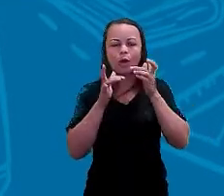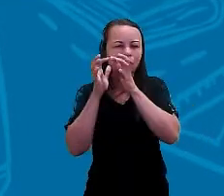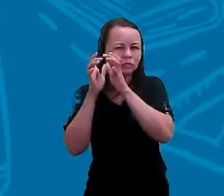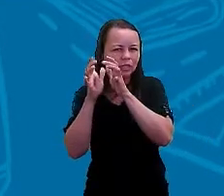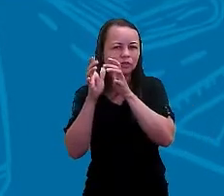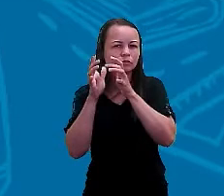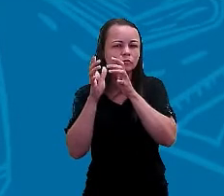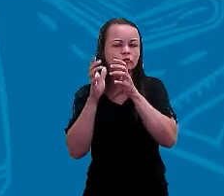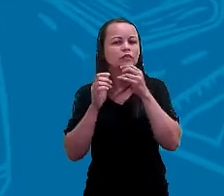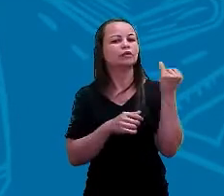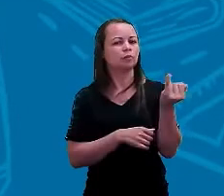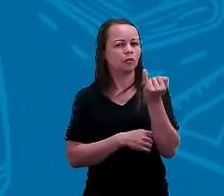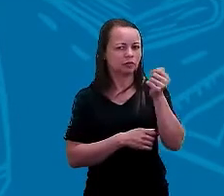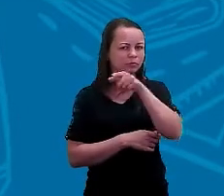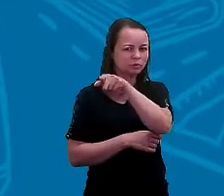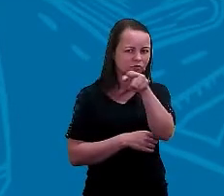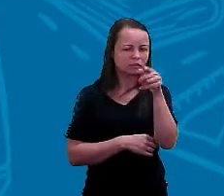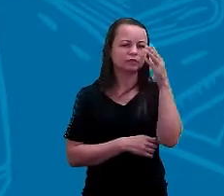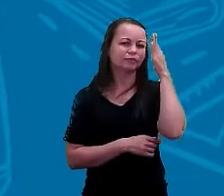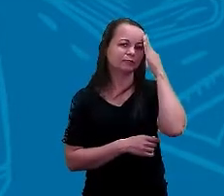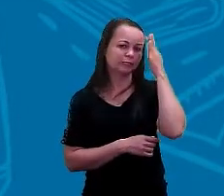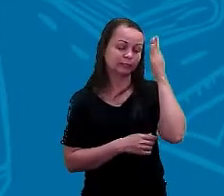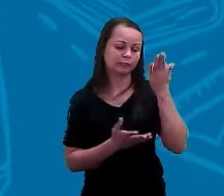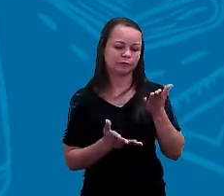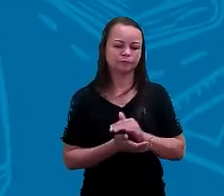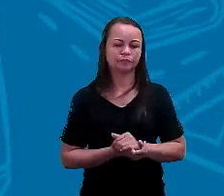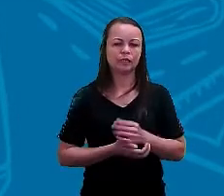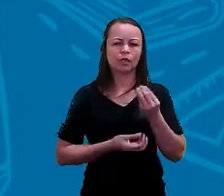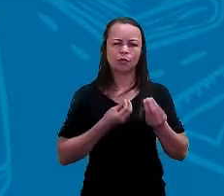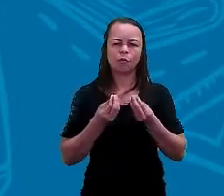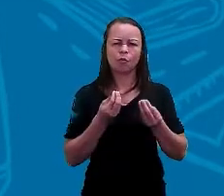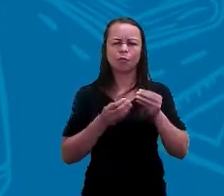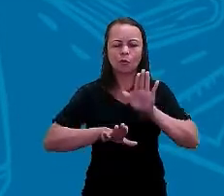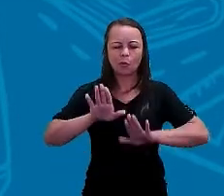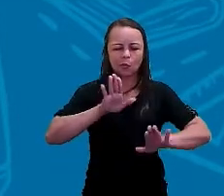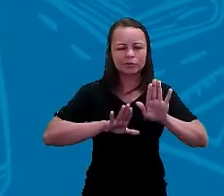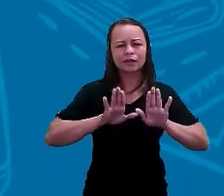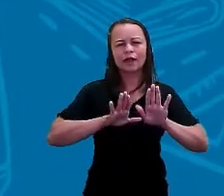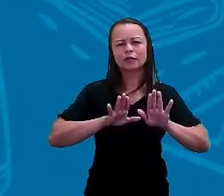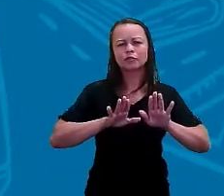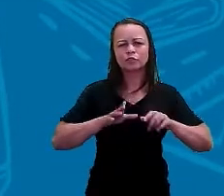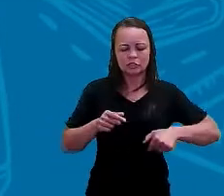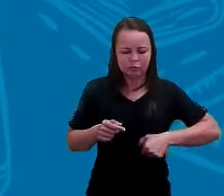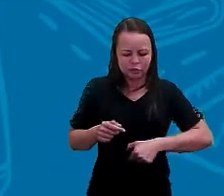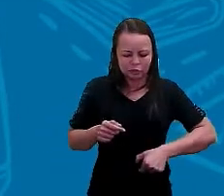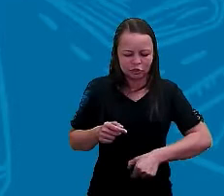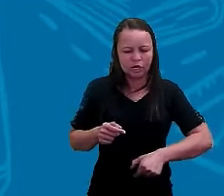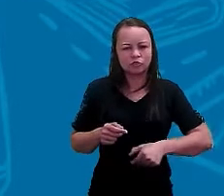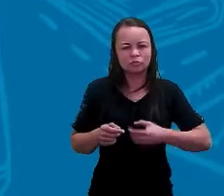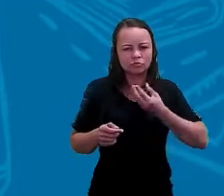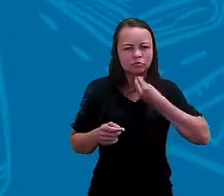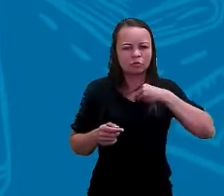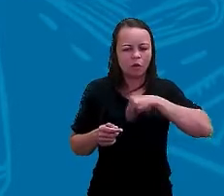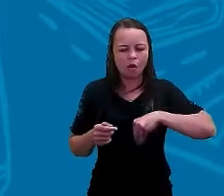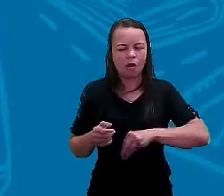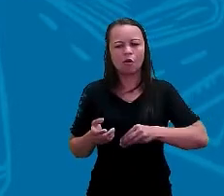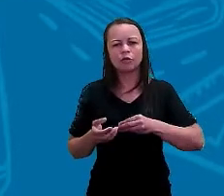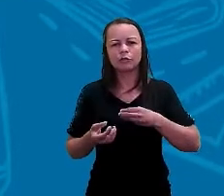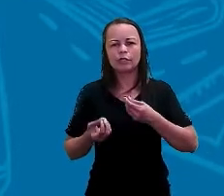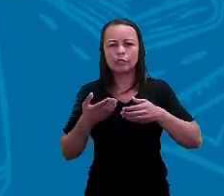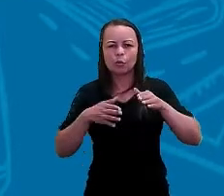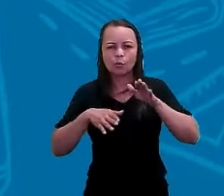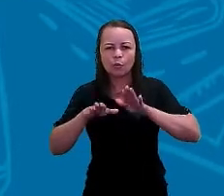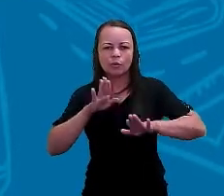para você entender como cuidar do teu sistema digestório, tu está também cuidando do teu cérebro, tu está cuidando do teu corpo como um